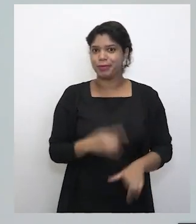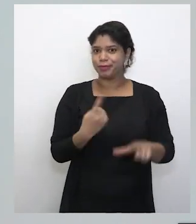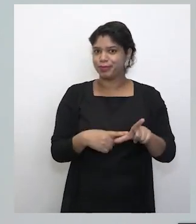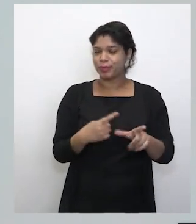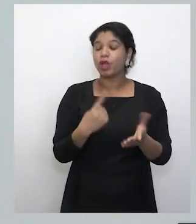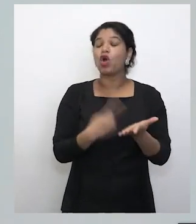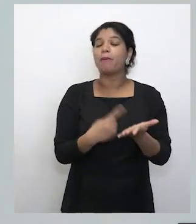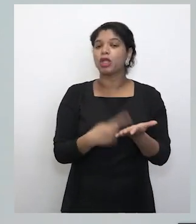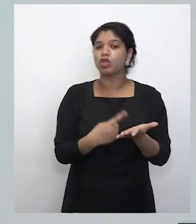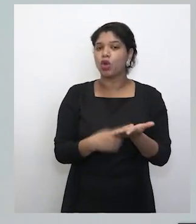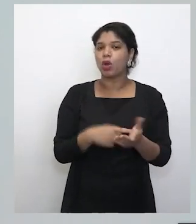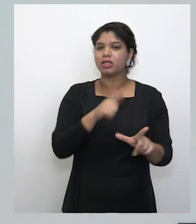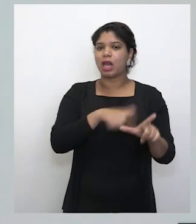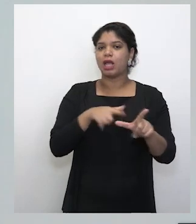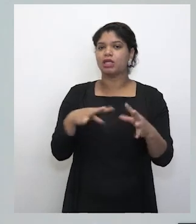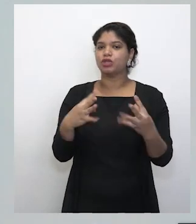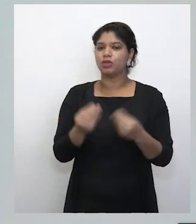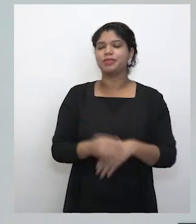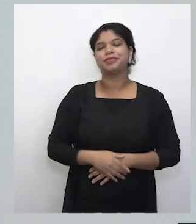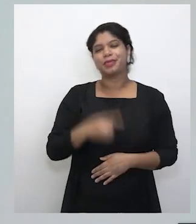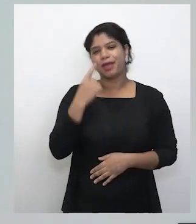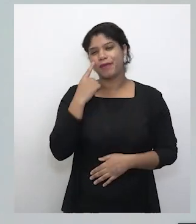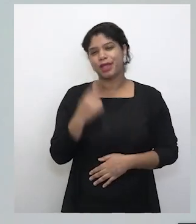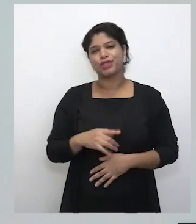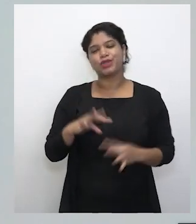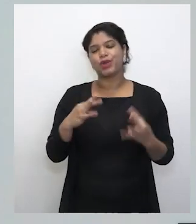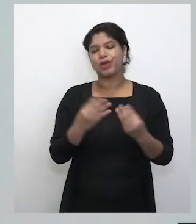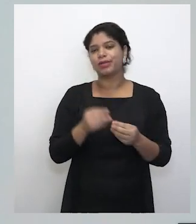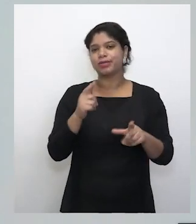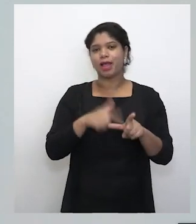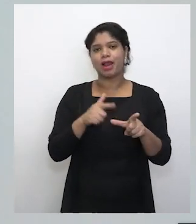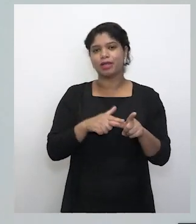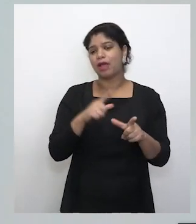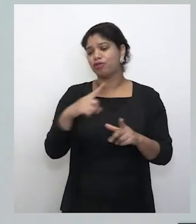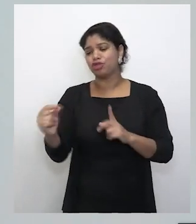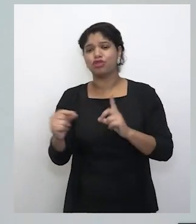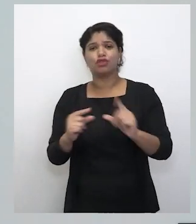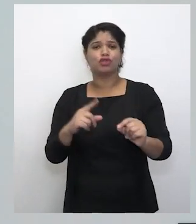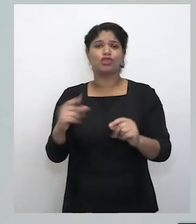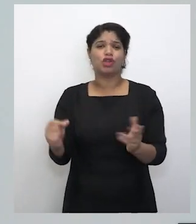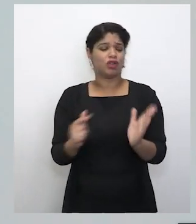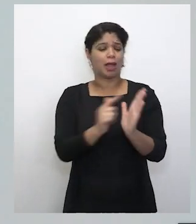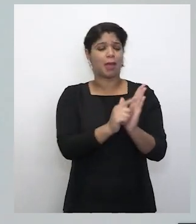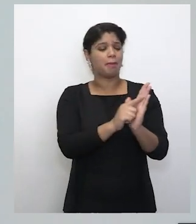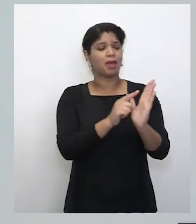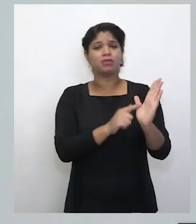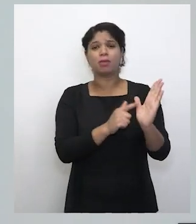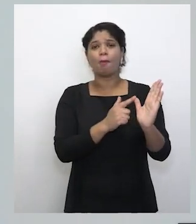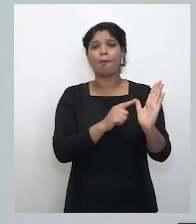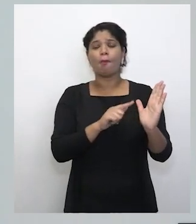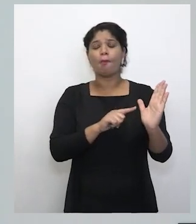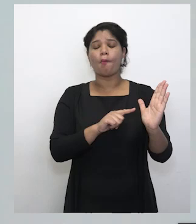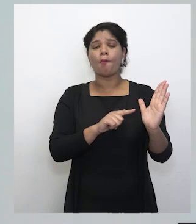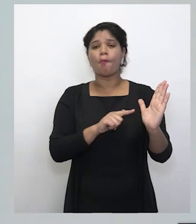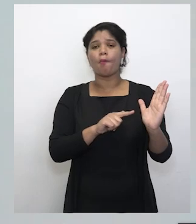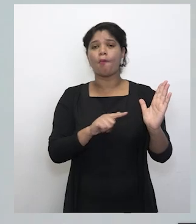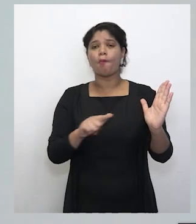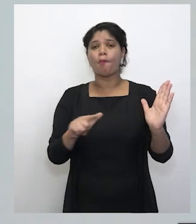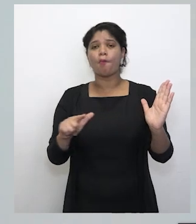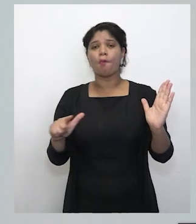quisesse ver. Era tão triste ver as letras fugindo do pequeno livro, deixando as páginas em branco. A letra